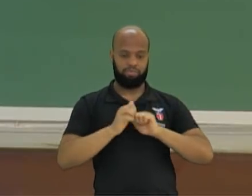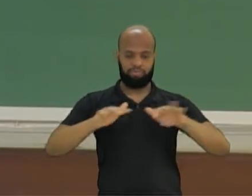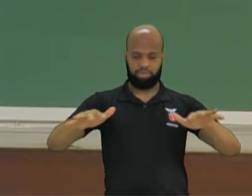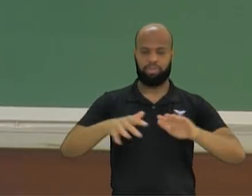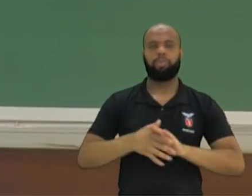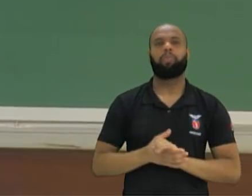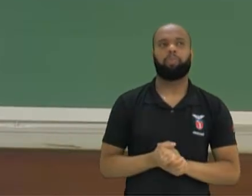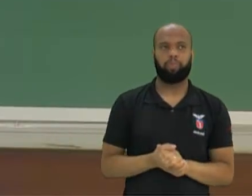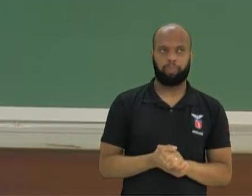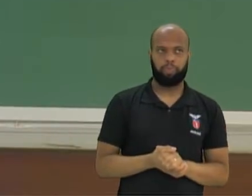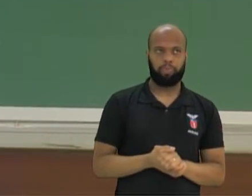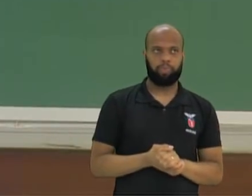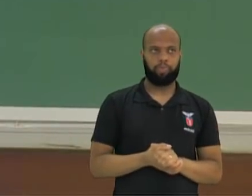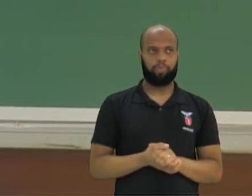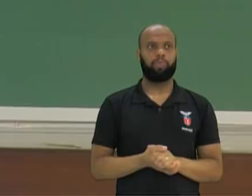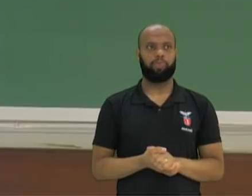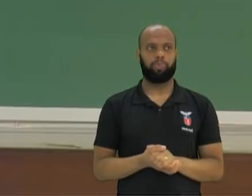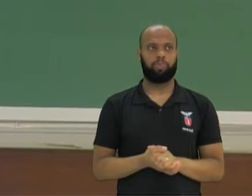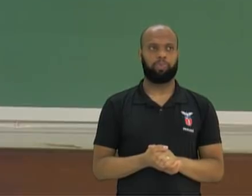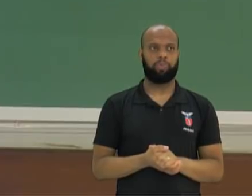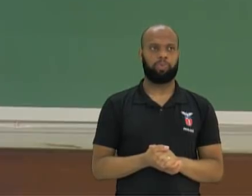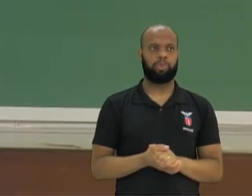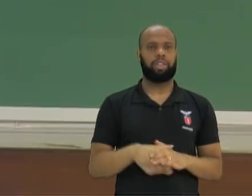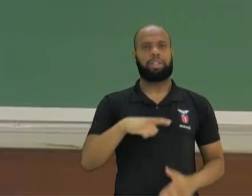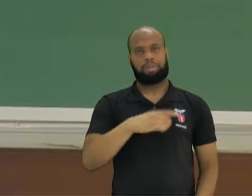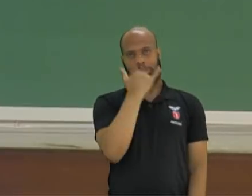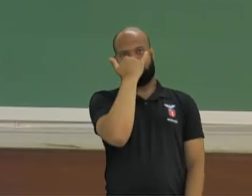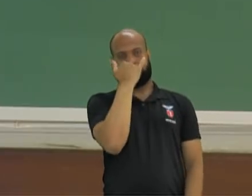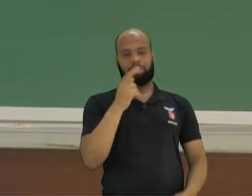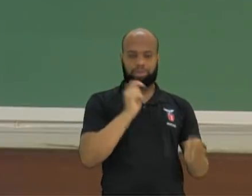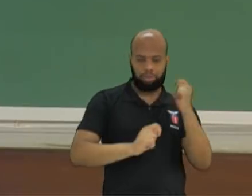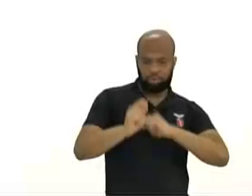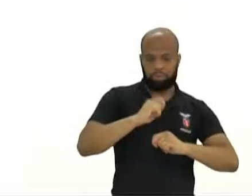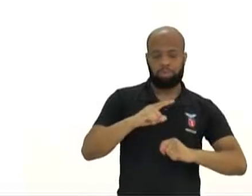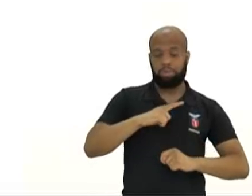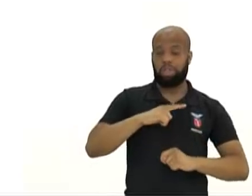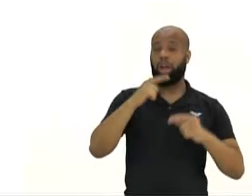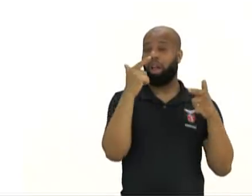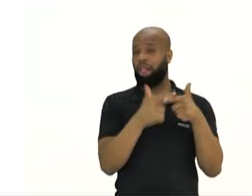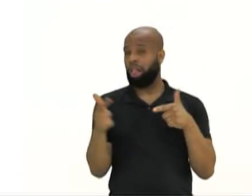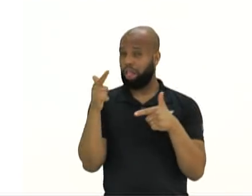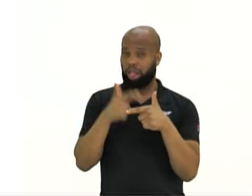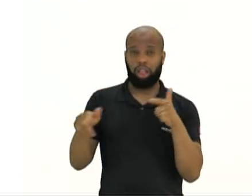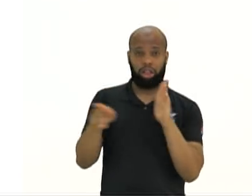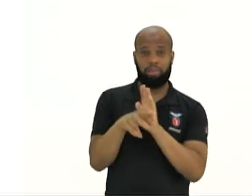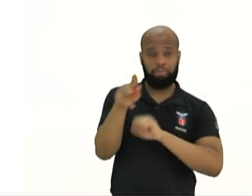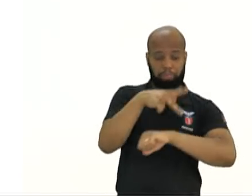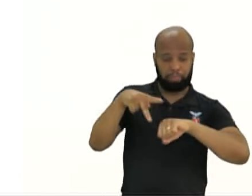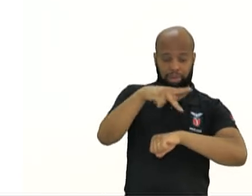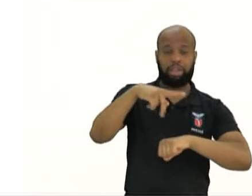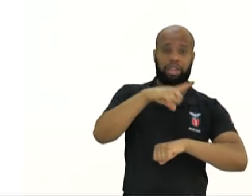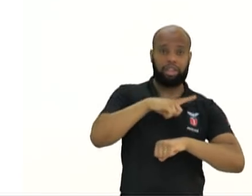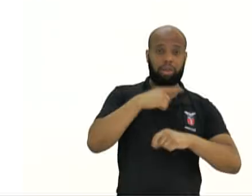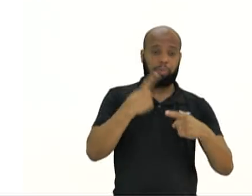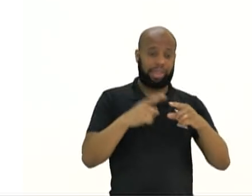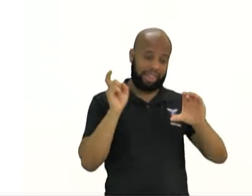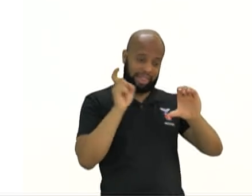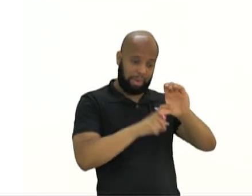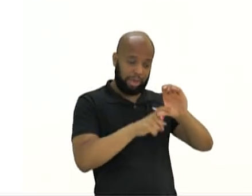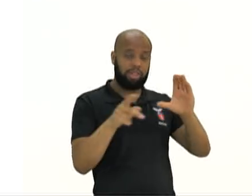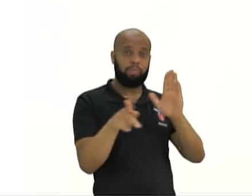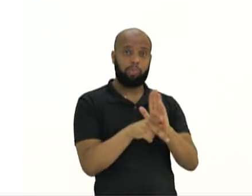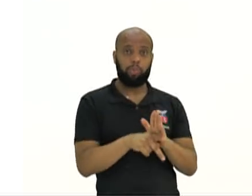coronavírus. O impacto econômico, é claro, foi desastroso para esses países altamente dependentes do